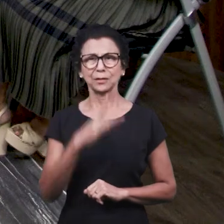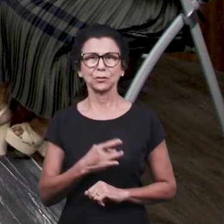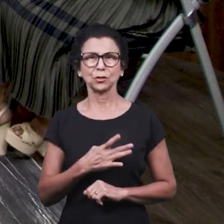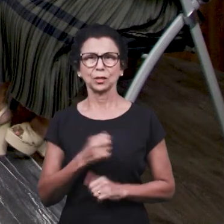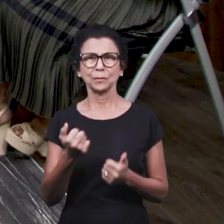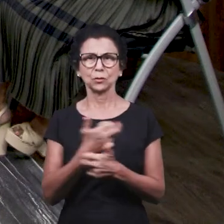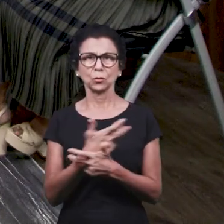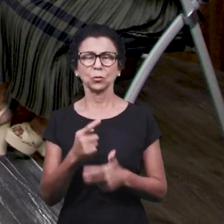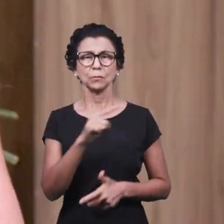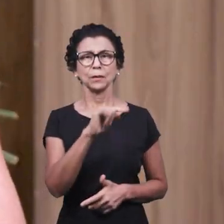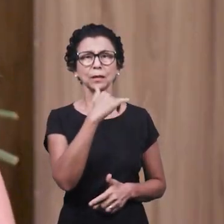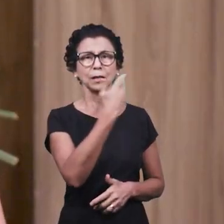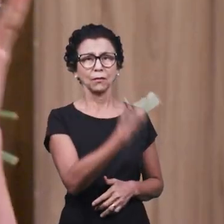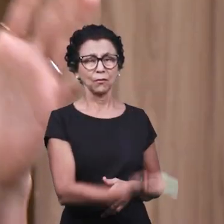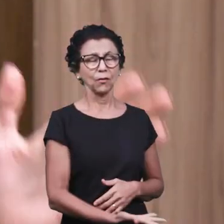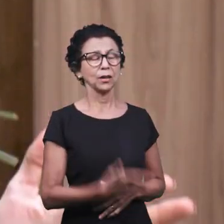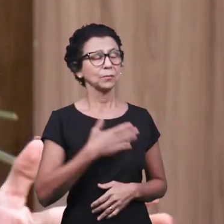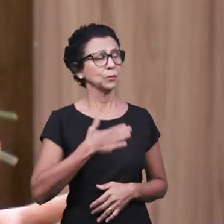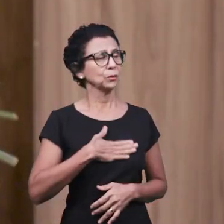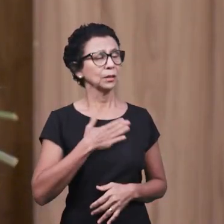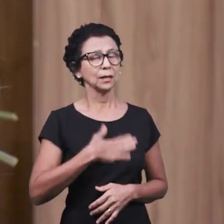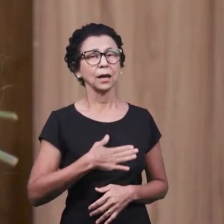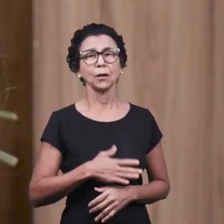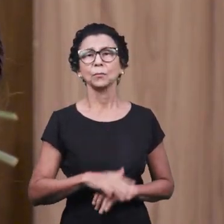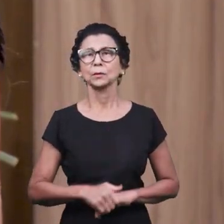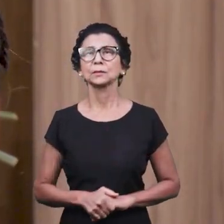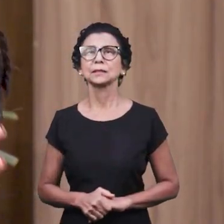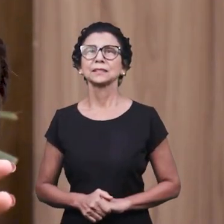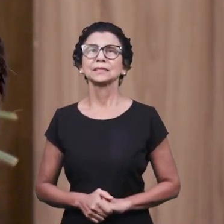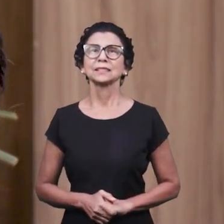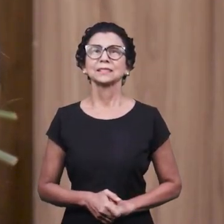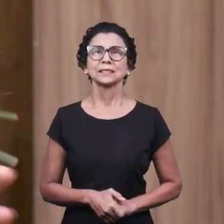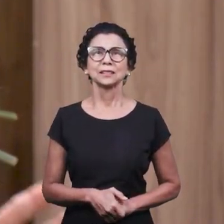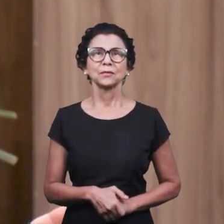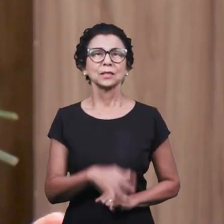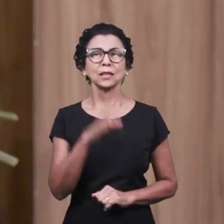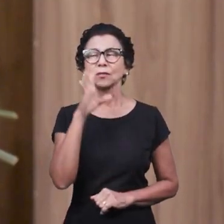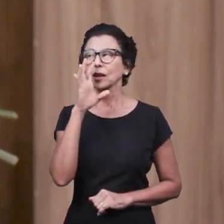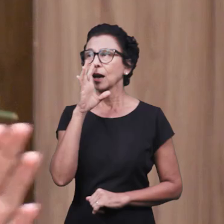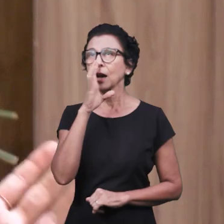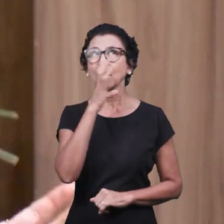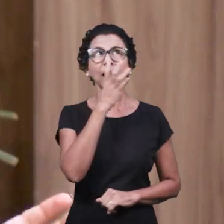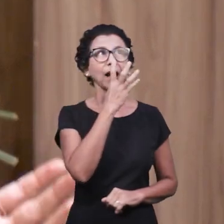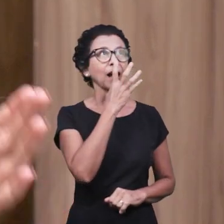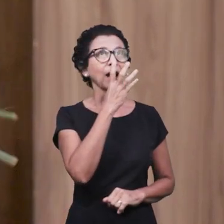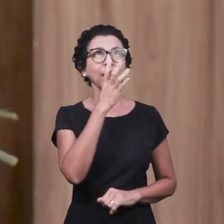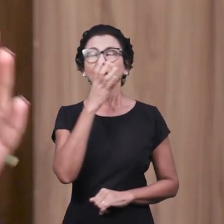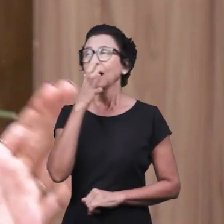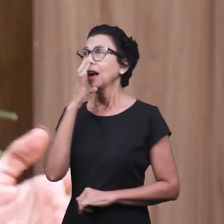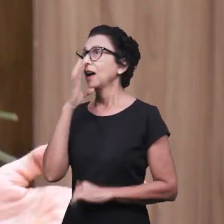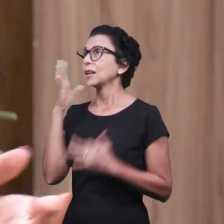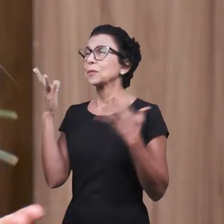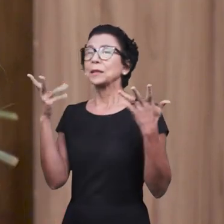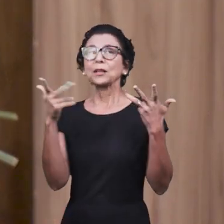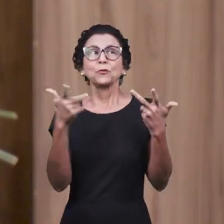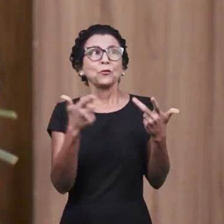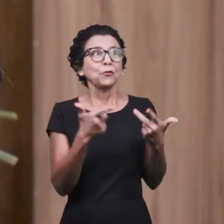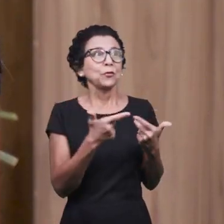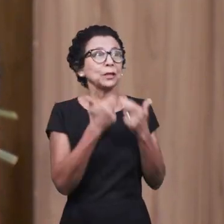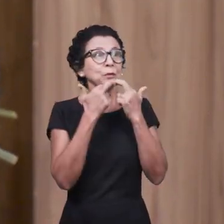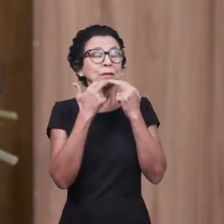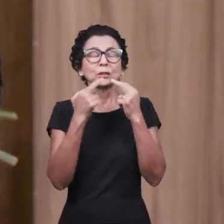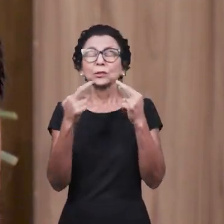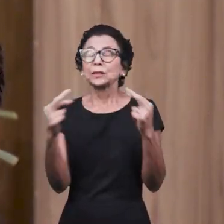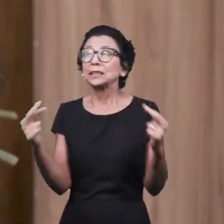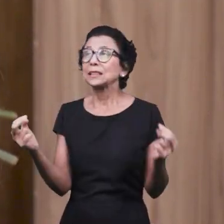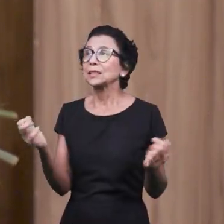era muito tranquilo. Então é realmente assim, uma outra realidade. E que você fica encantado, deslumbrado. São tantas aventuras, tantas novidades e